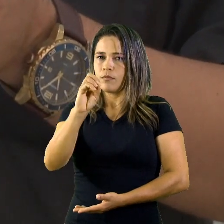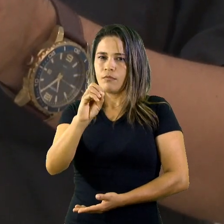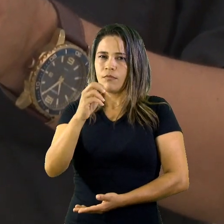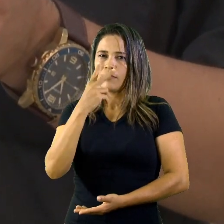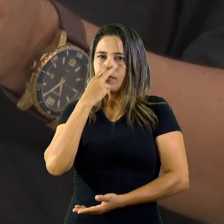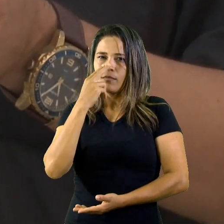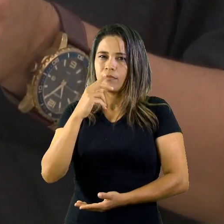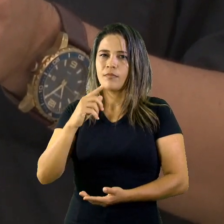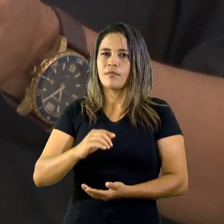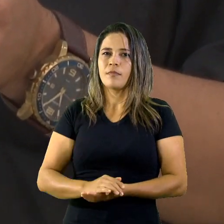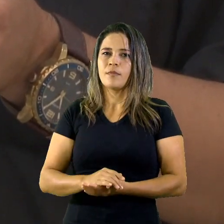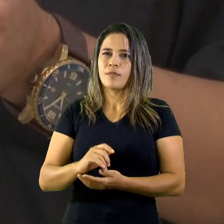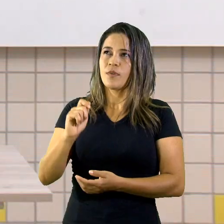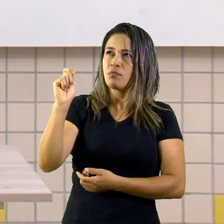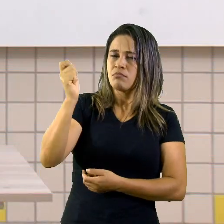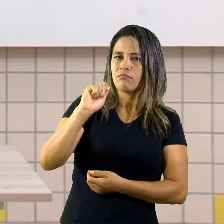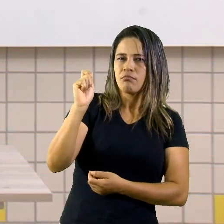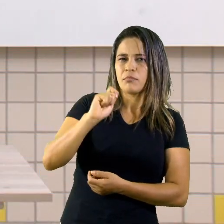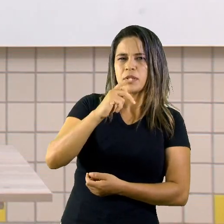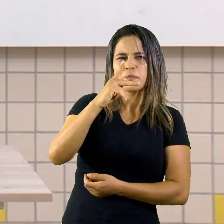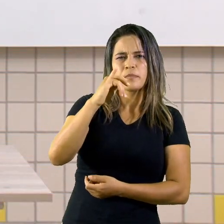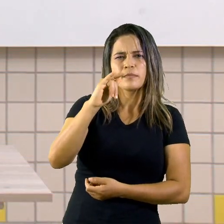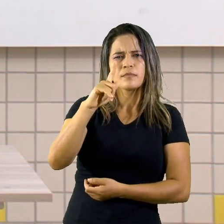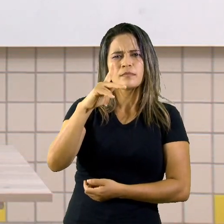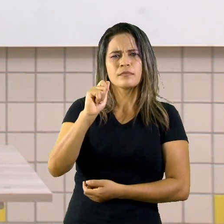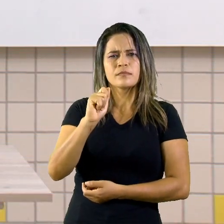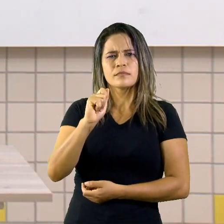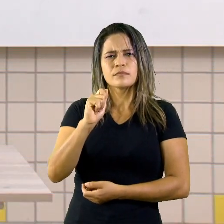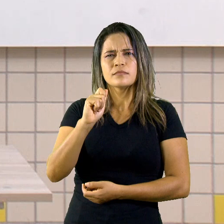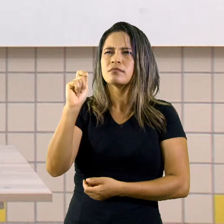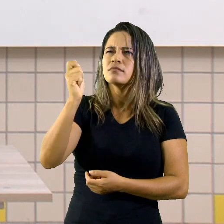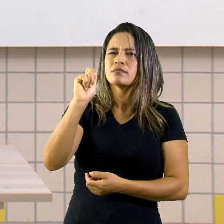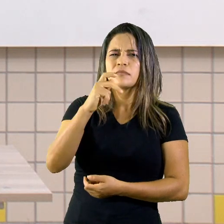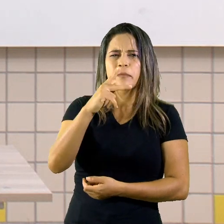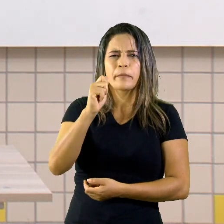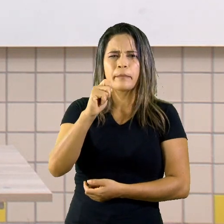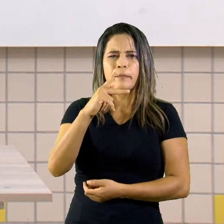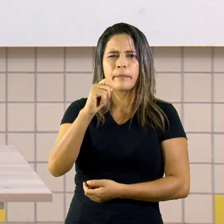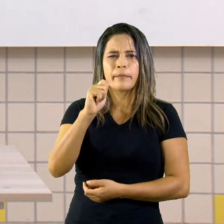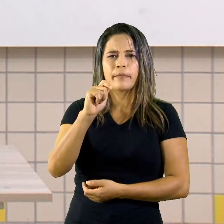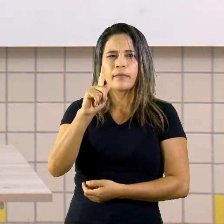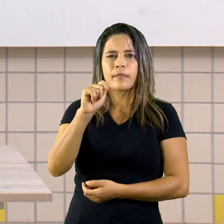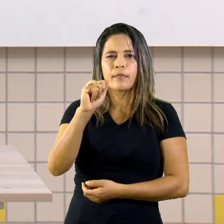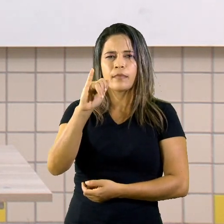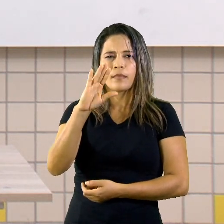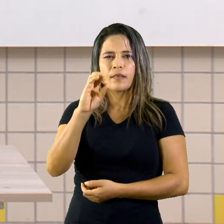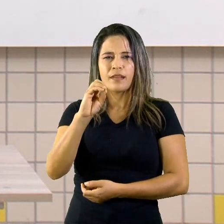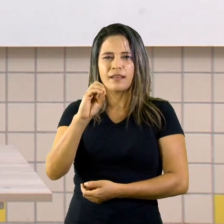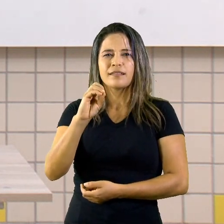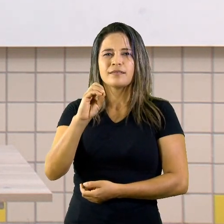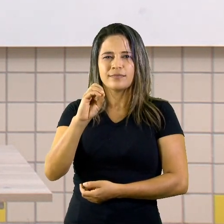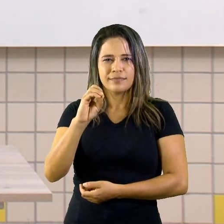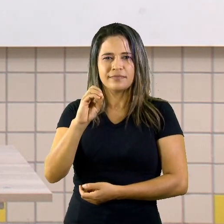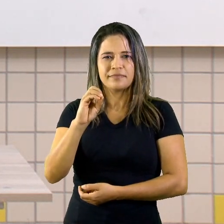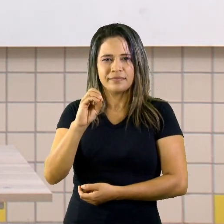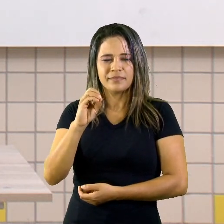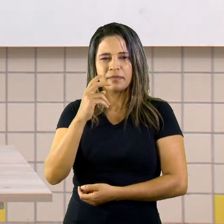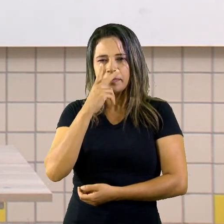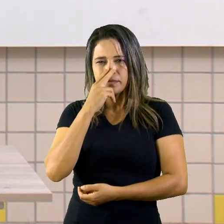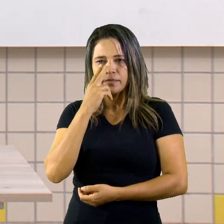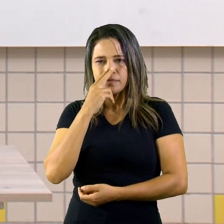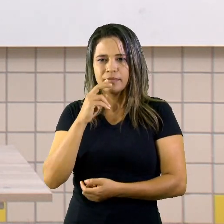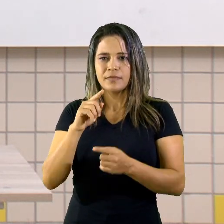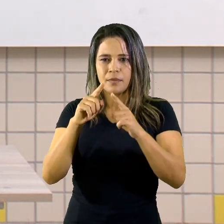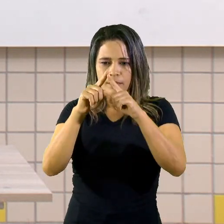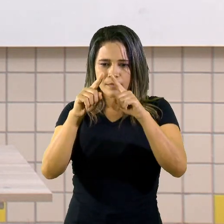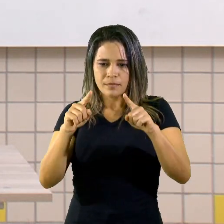Da nossa, é pipa que chama? Acho que é pipa, né? Papagaio, né? Só que esse daqui está bem esticadinho assim, né? Mas é o formato de um